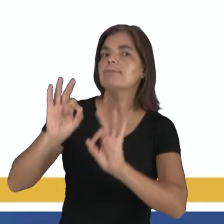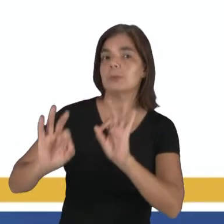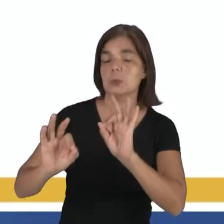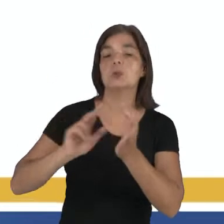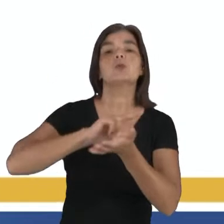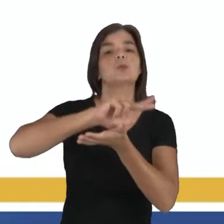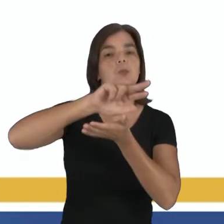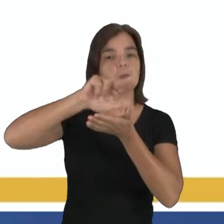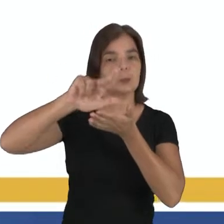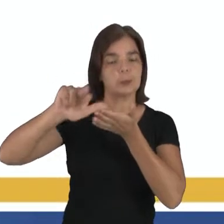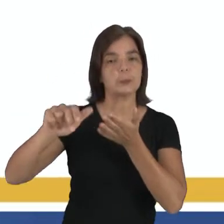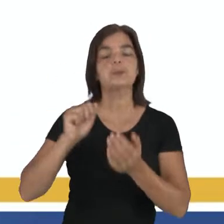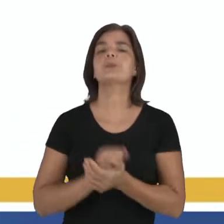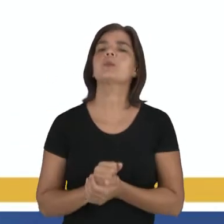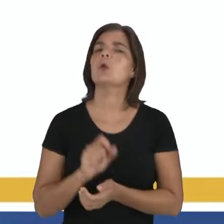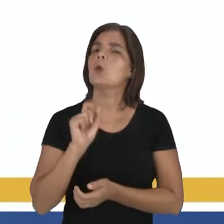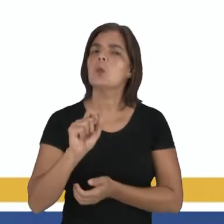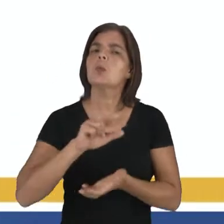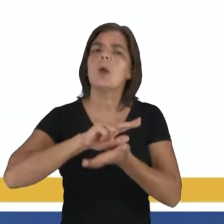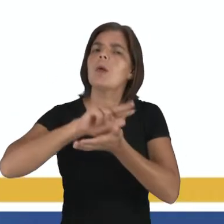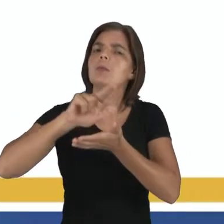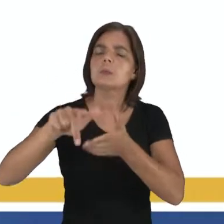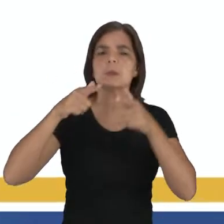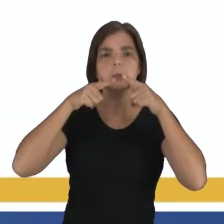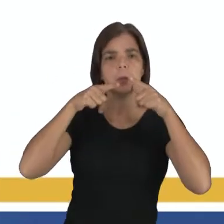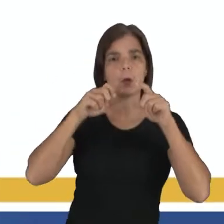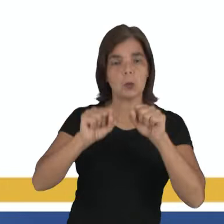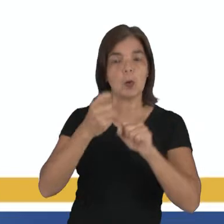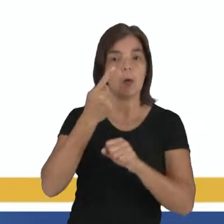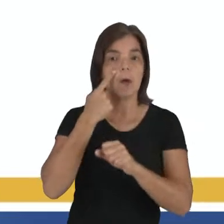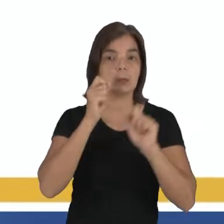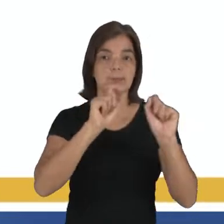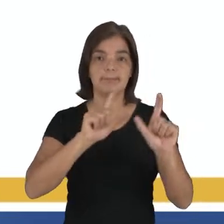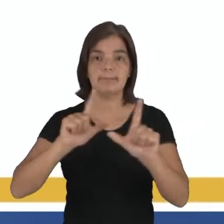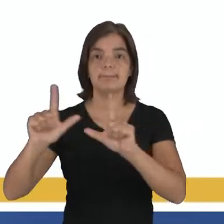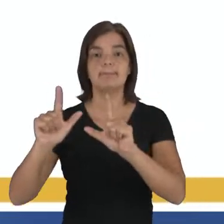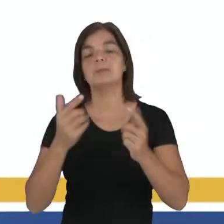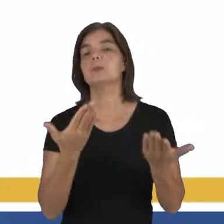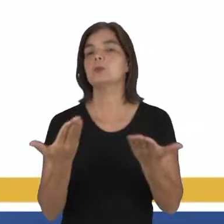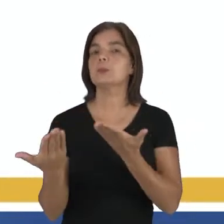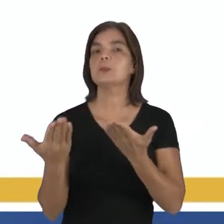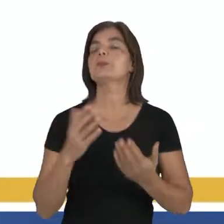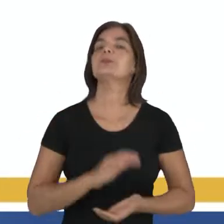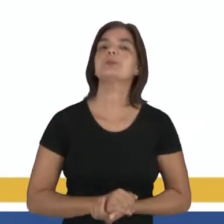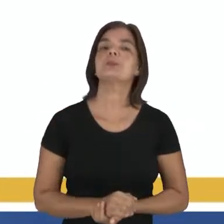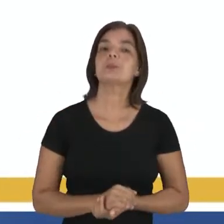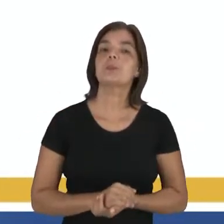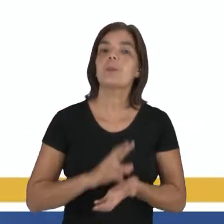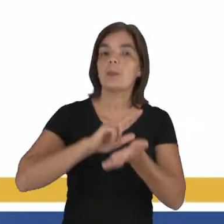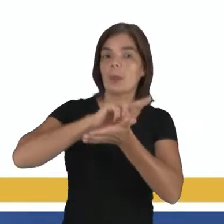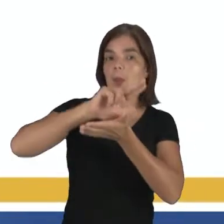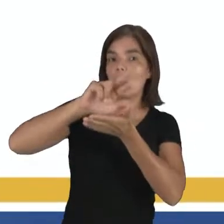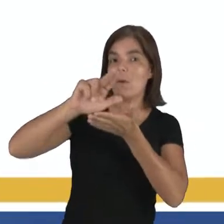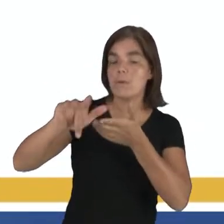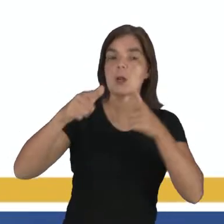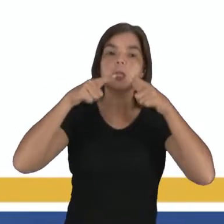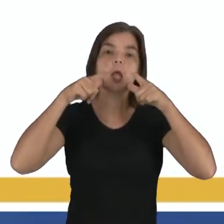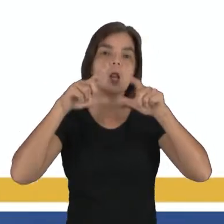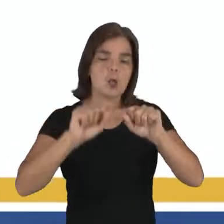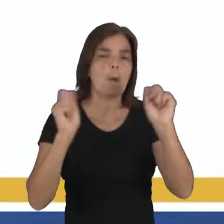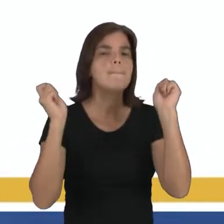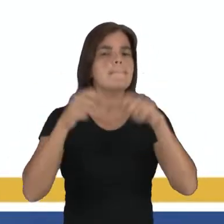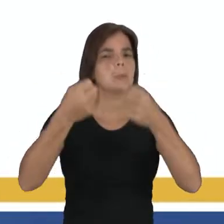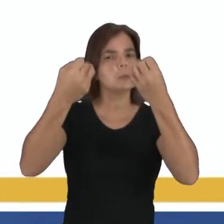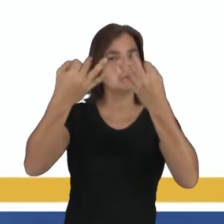essas variações. O que é a variação linguística? Acompanhe esse conceito comigo. Variação linguística pode